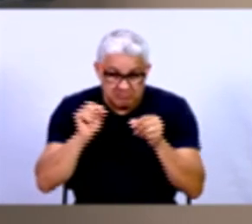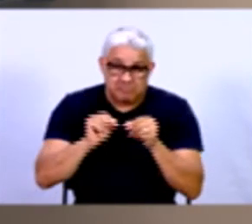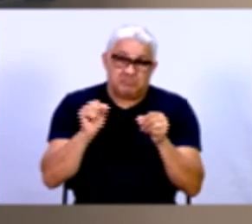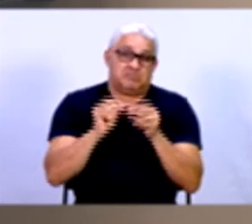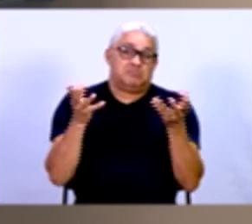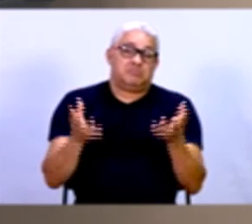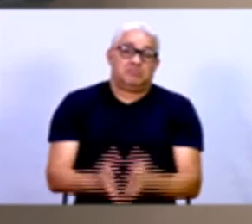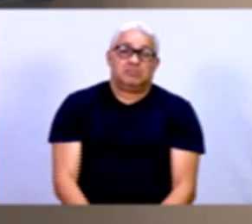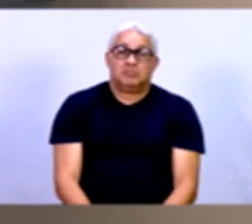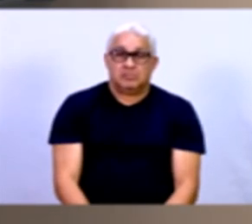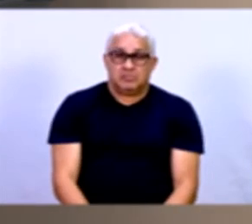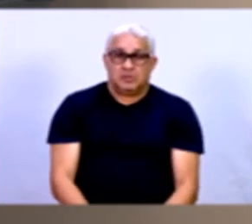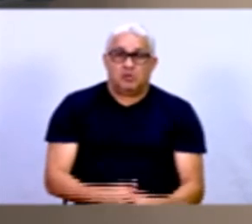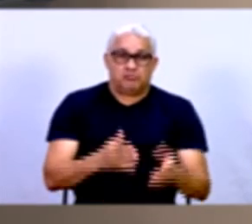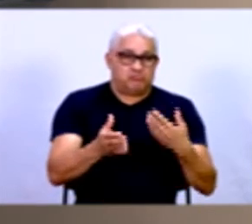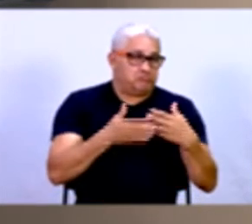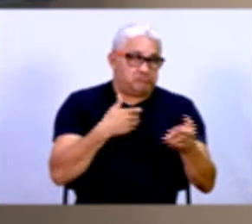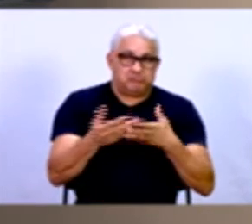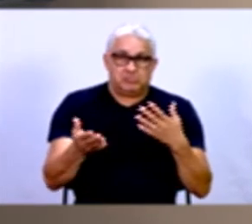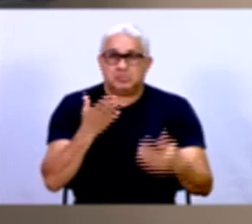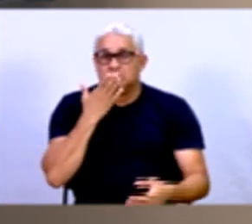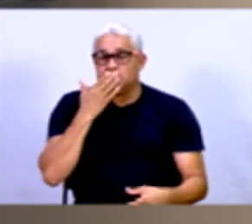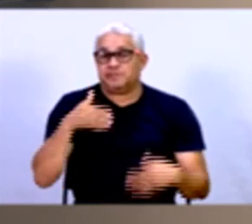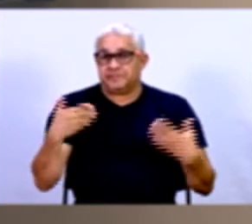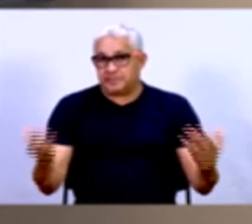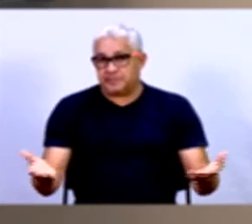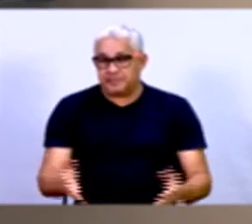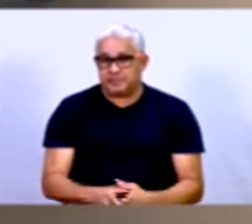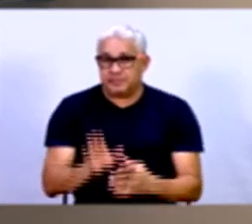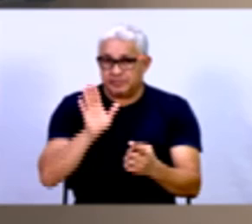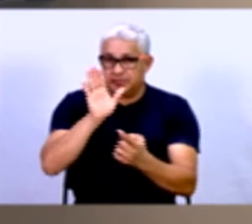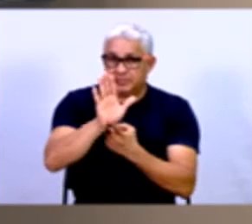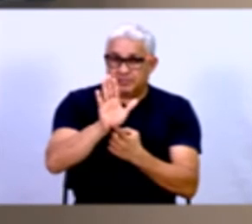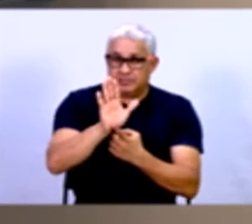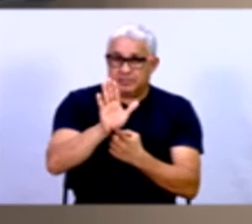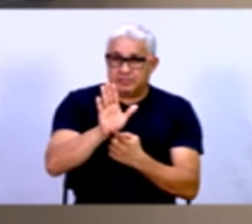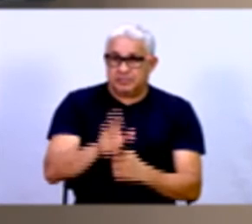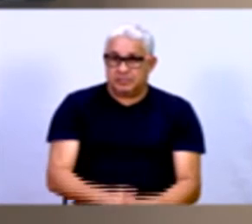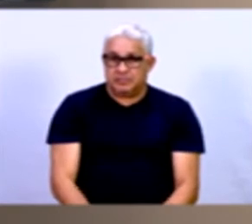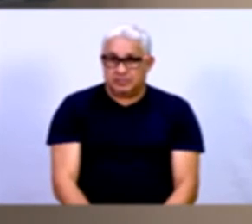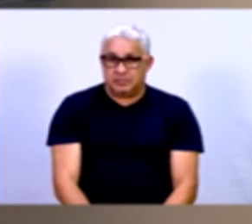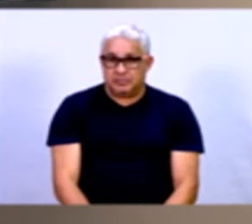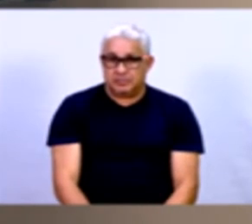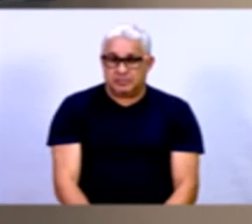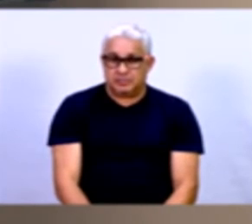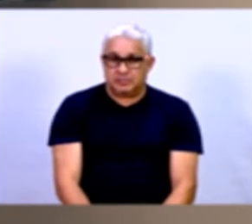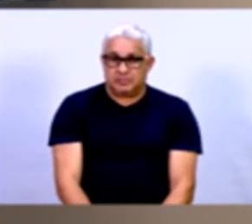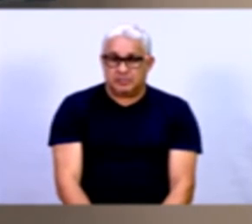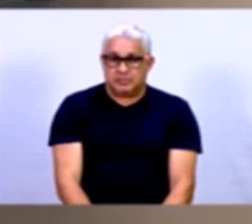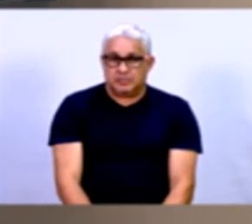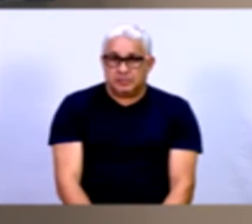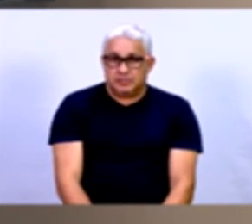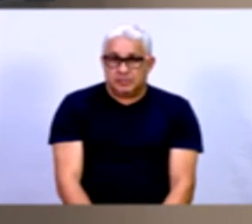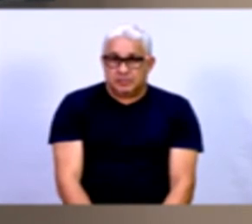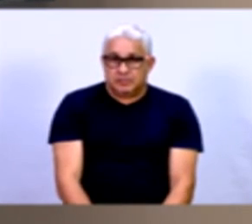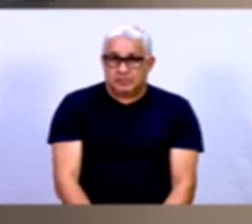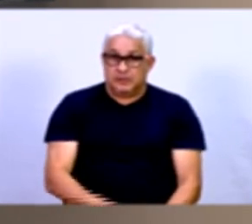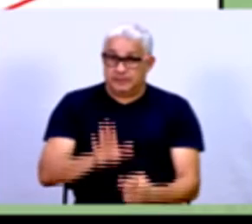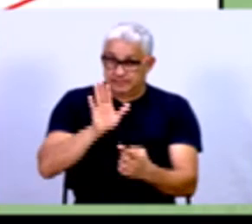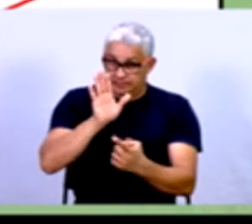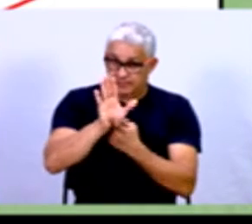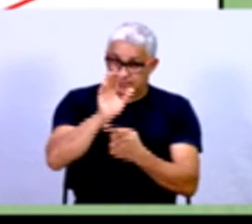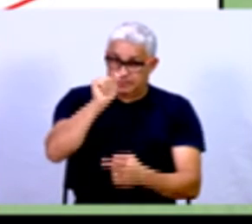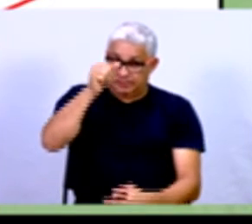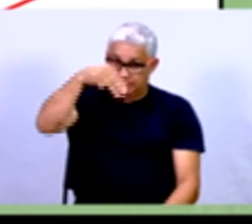forma aleatória, qual tipo de amostra que vai ser definido. Mas a amostra,